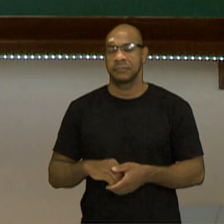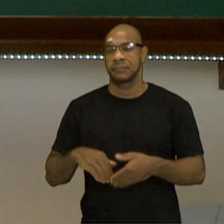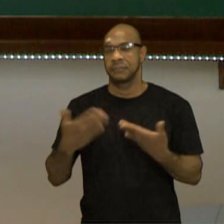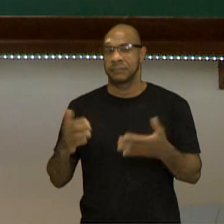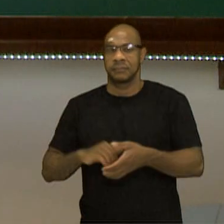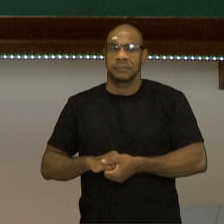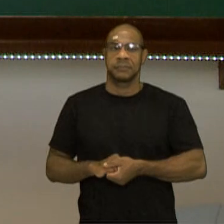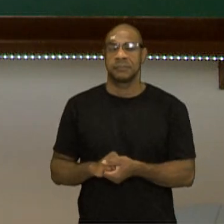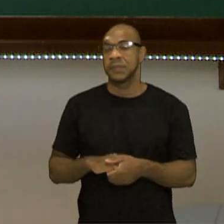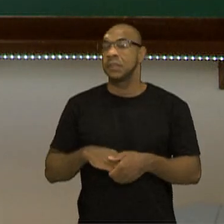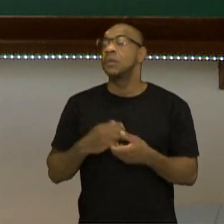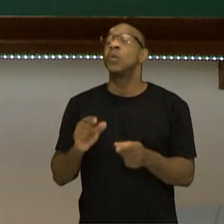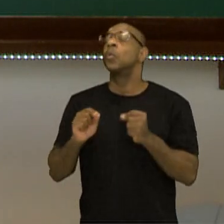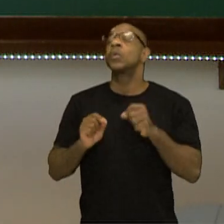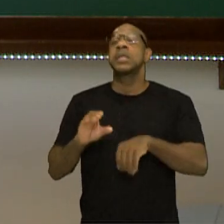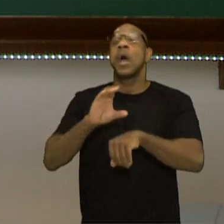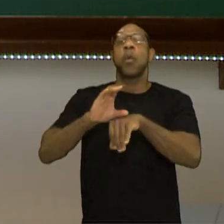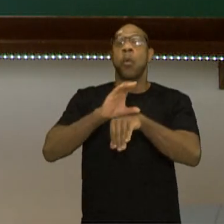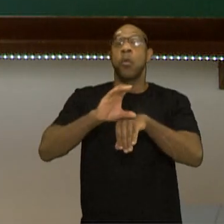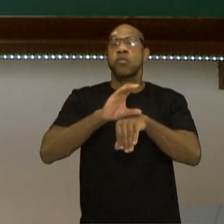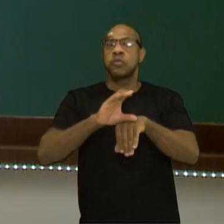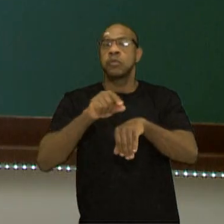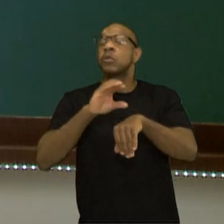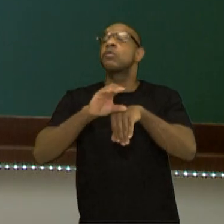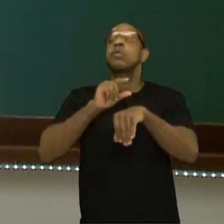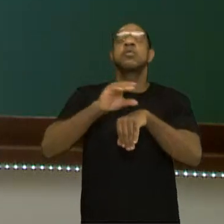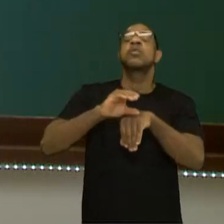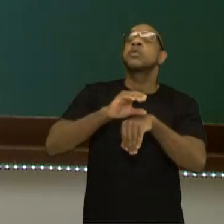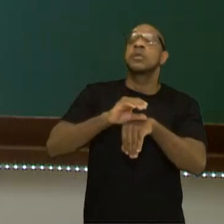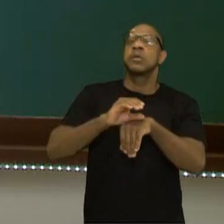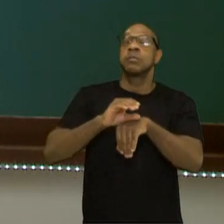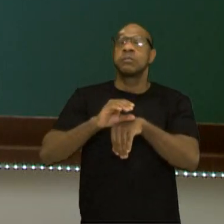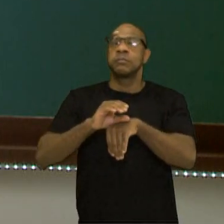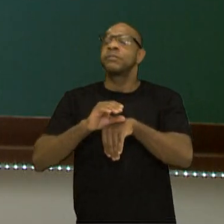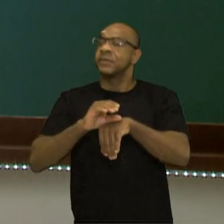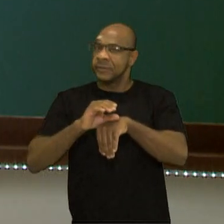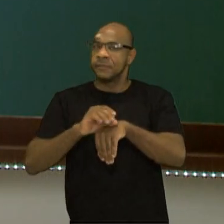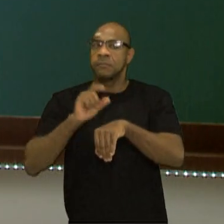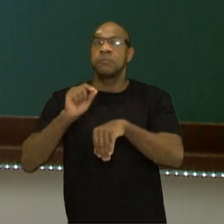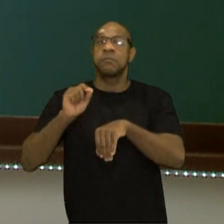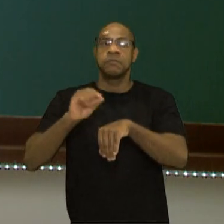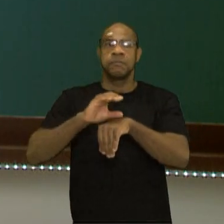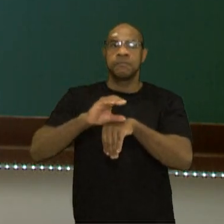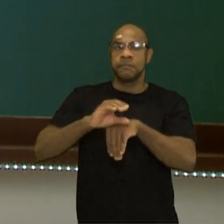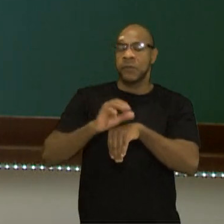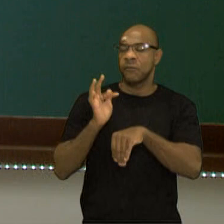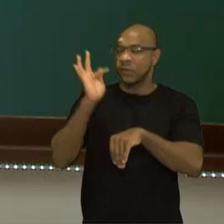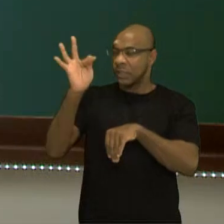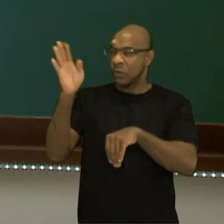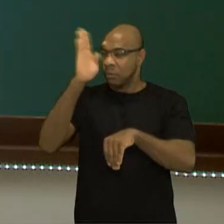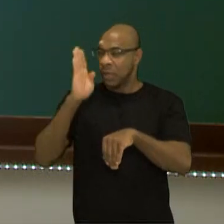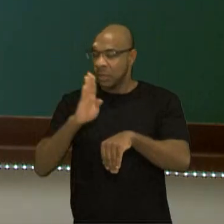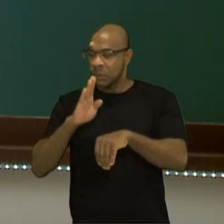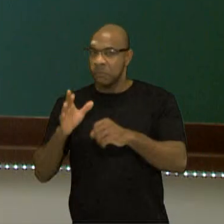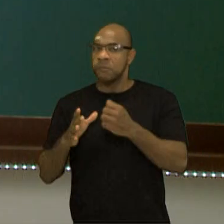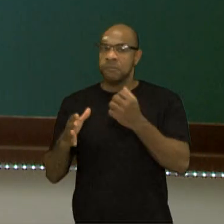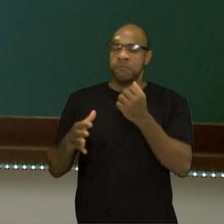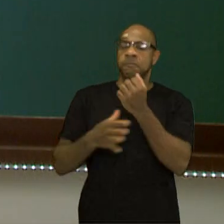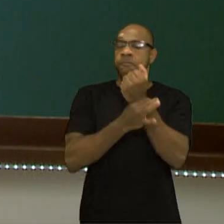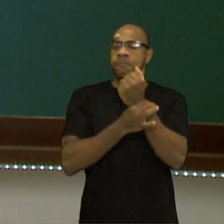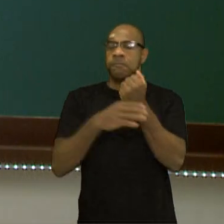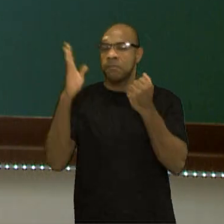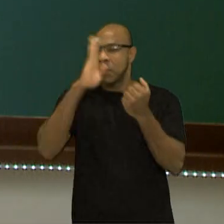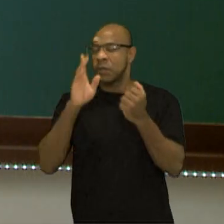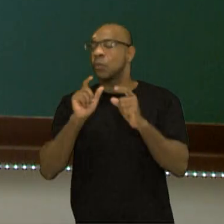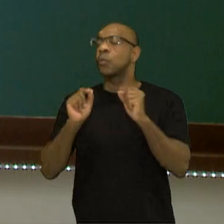Let's check the answer. Vamos lá conferir a resposta de vocês então, ó. O que a Constituição Federal do Brasil, então, garante aos